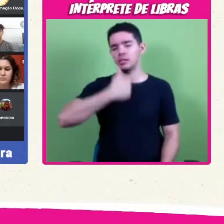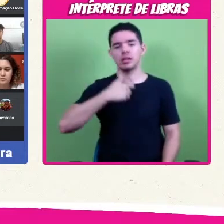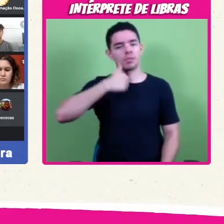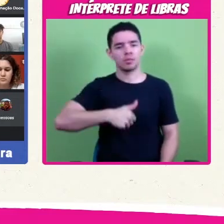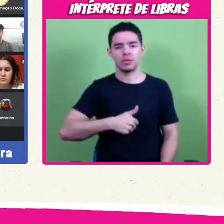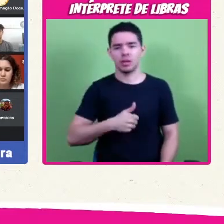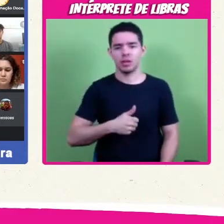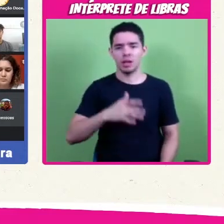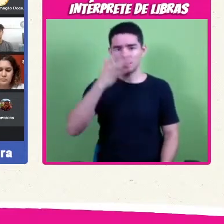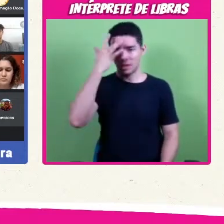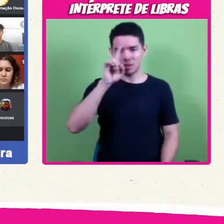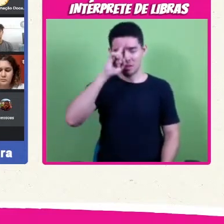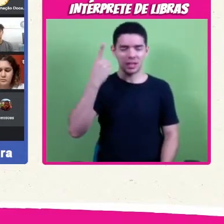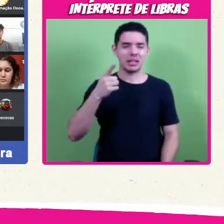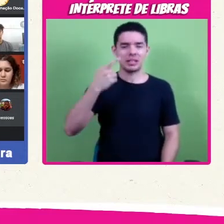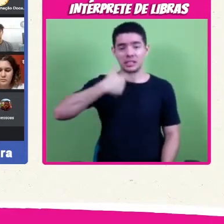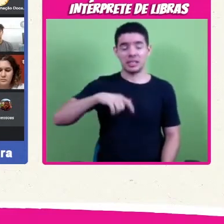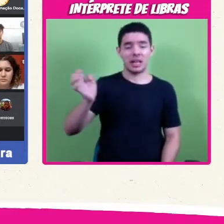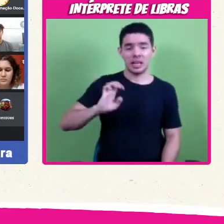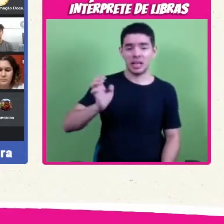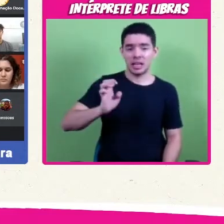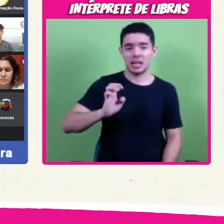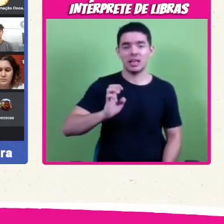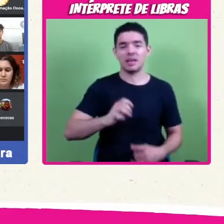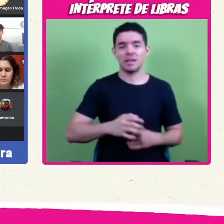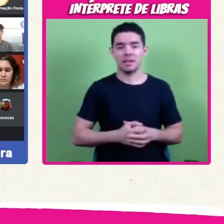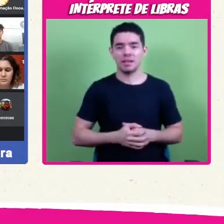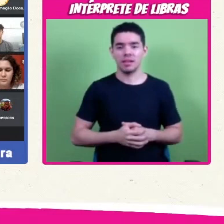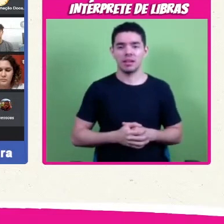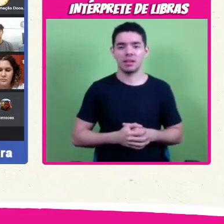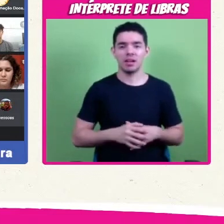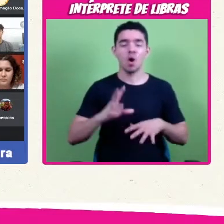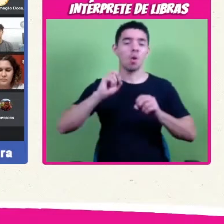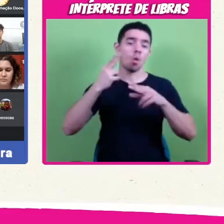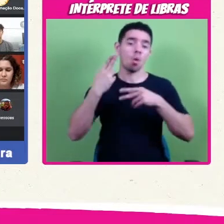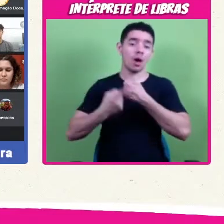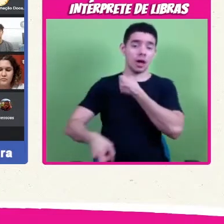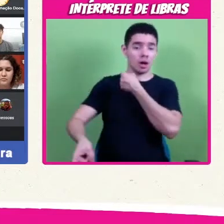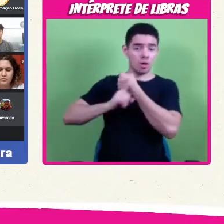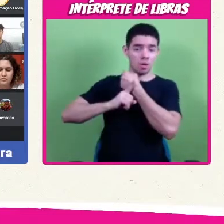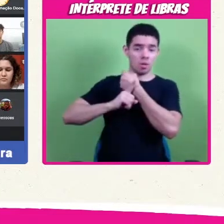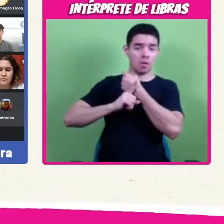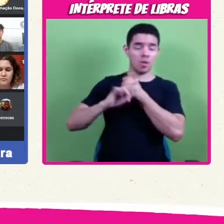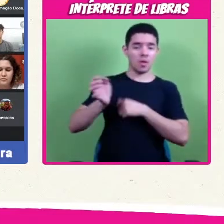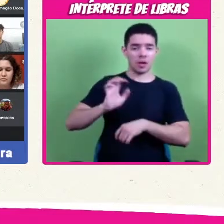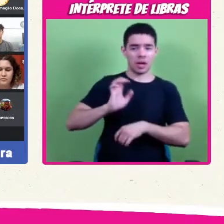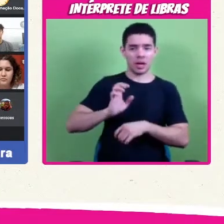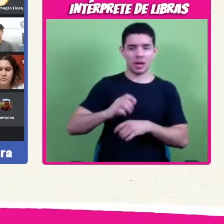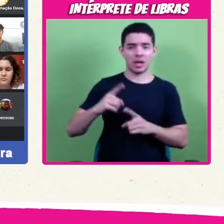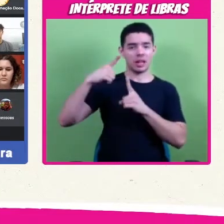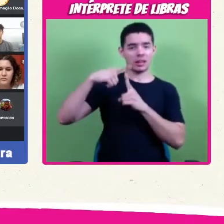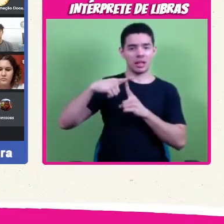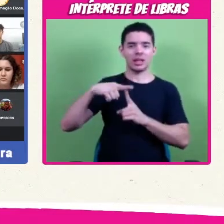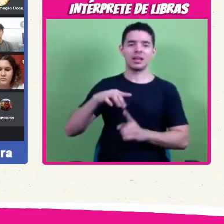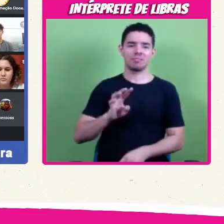ninguém inventa de ser gay, ninguém é contaminado por um vírus gay ou por um vírus T, travesti.